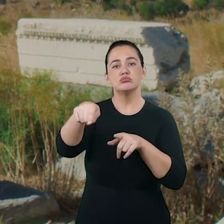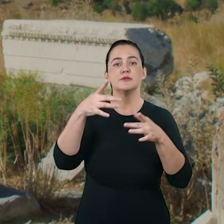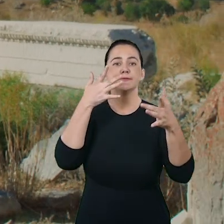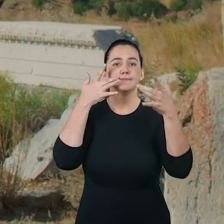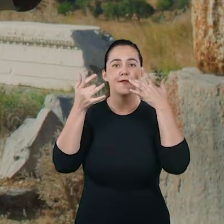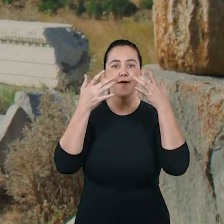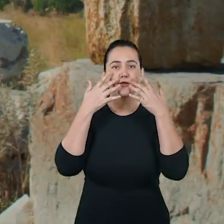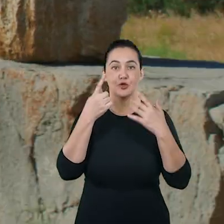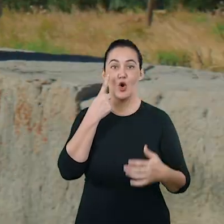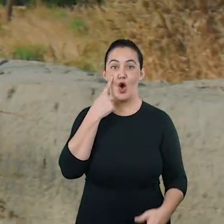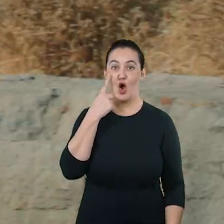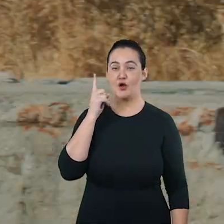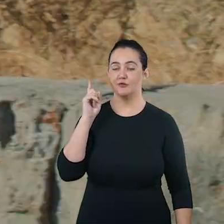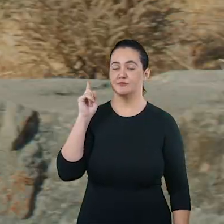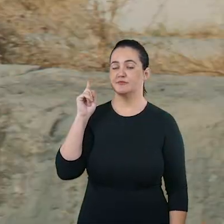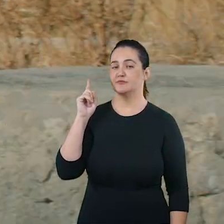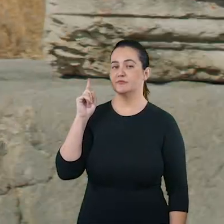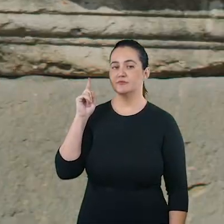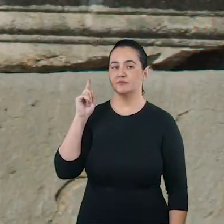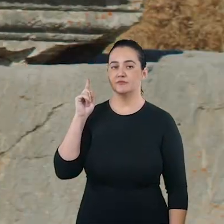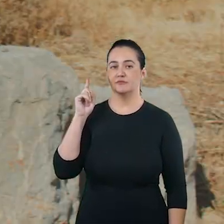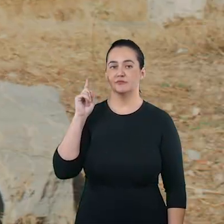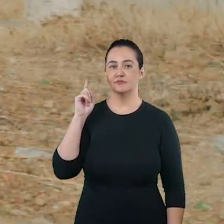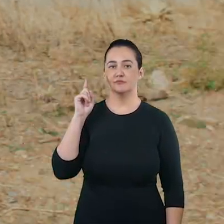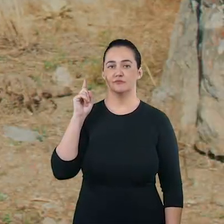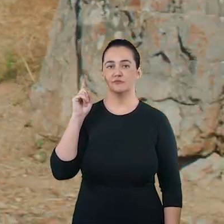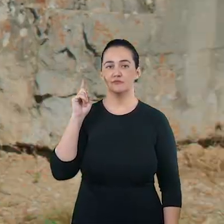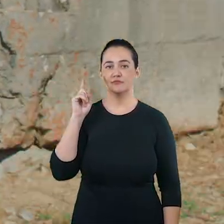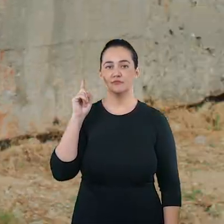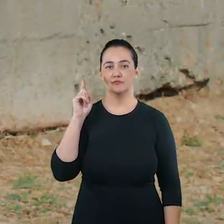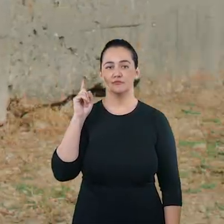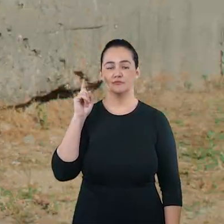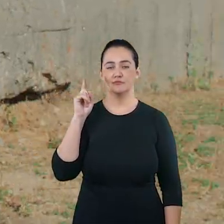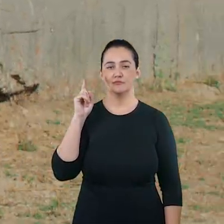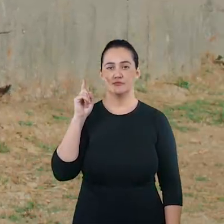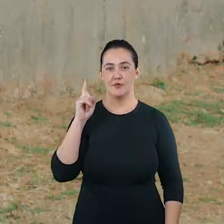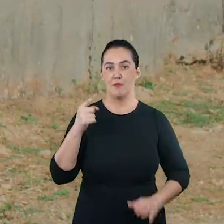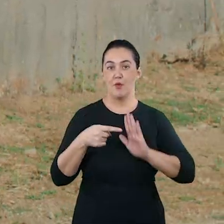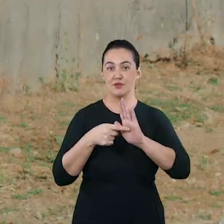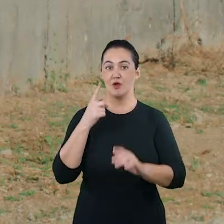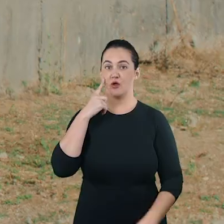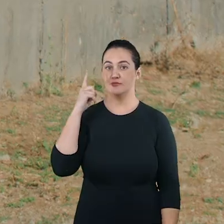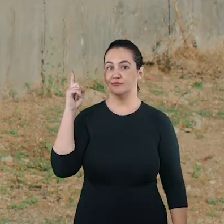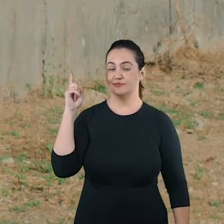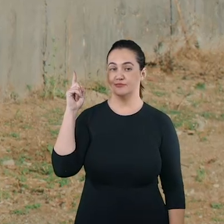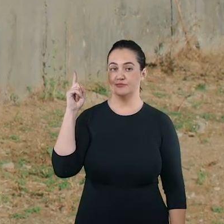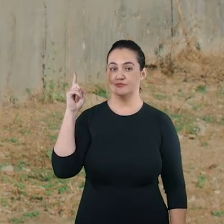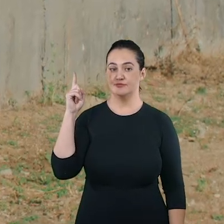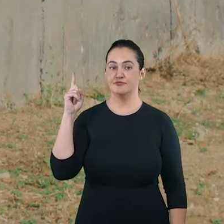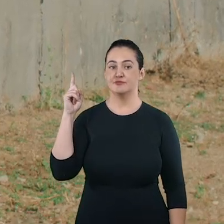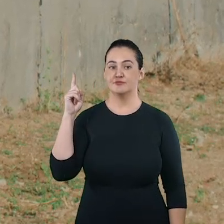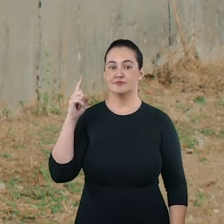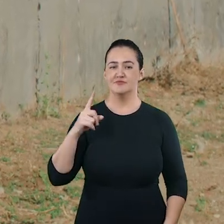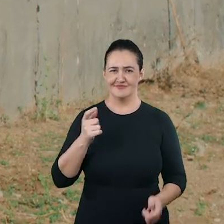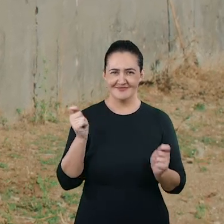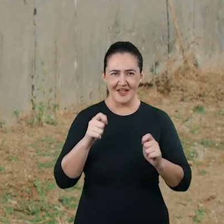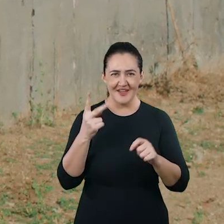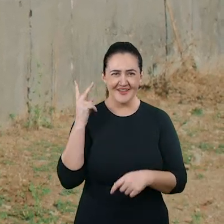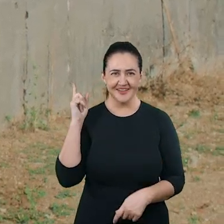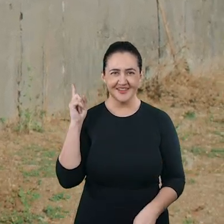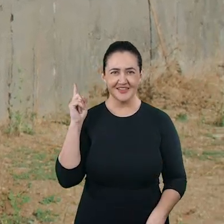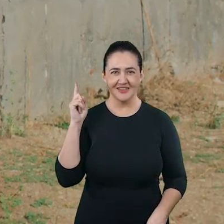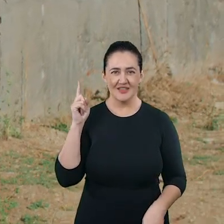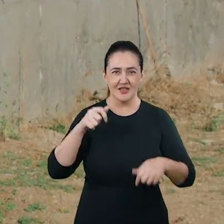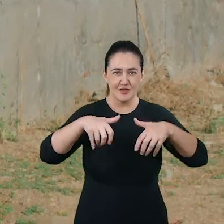Vassian virar de costas nessa direção, ele vai apontar para vocês lá ao longe as arquibancadas. Está conseguindo ver lá?